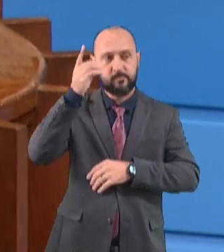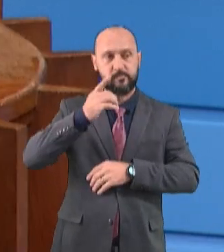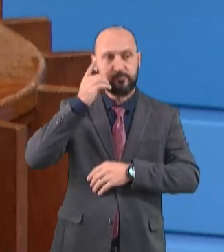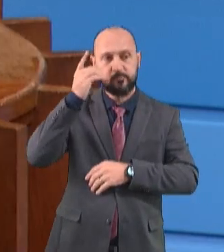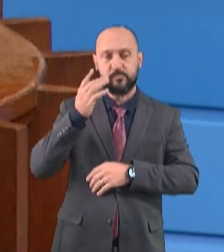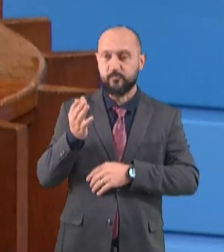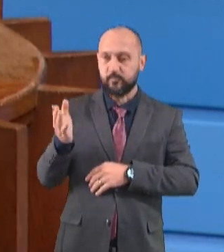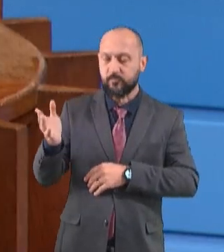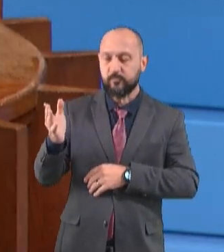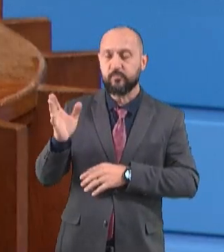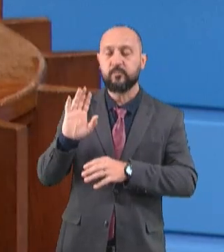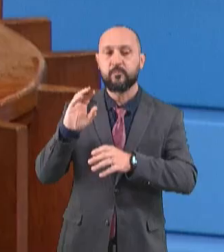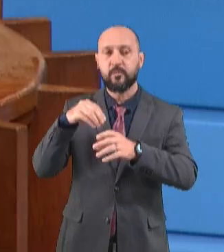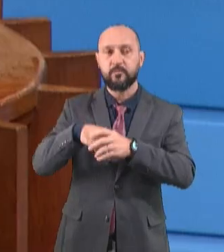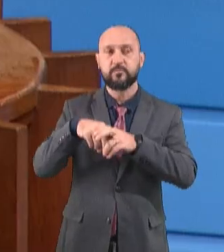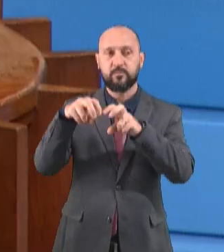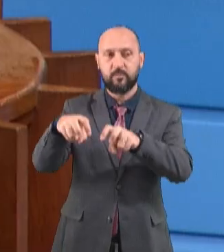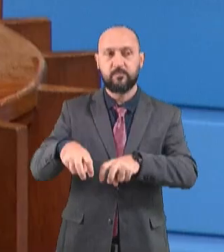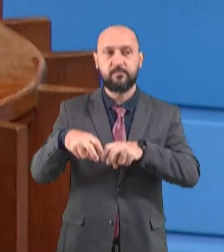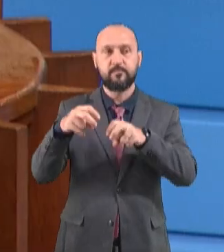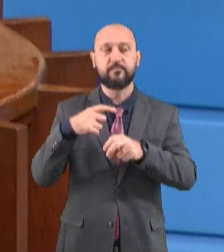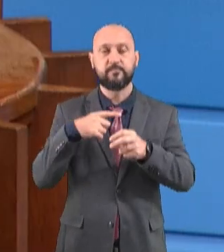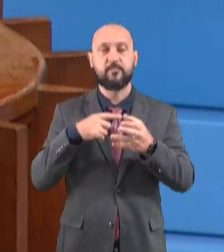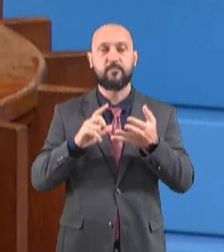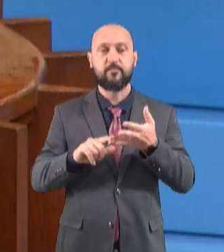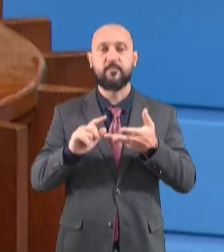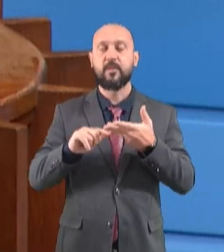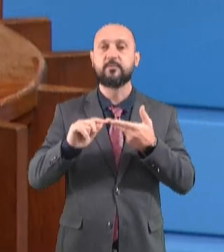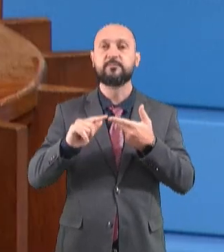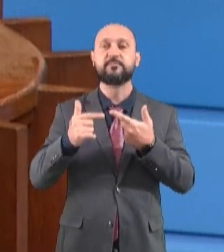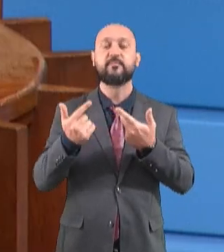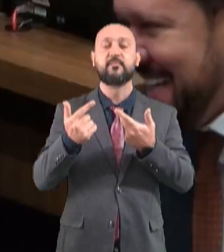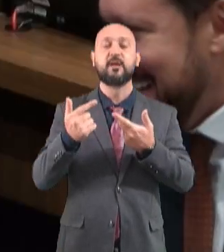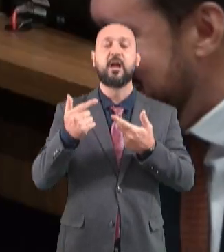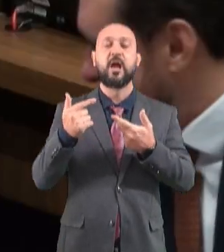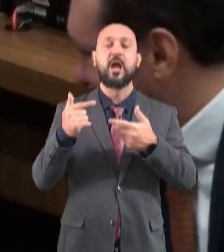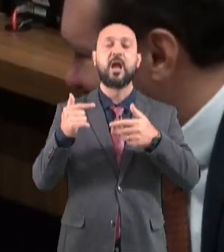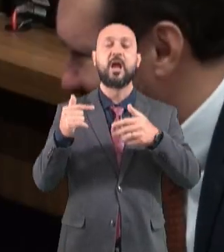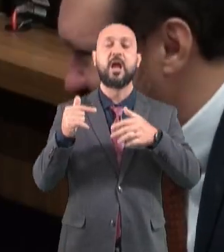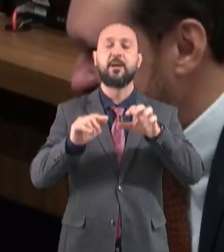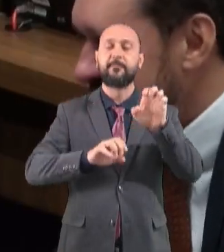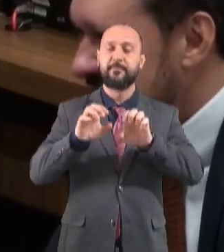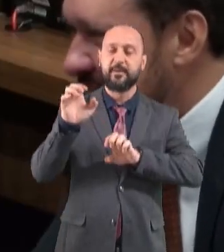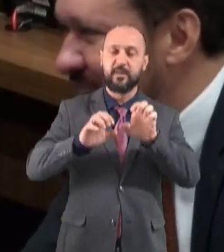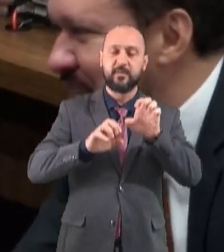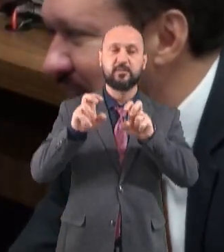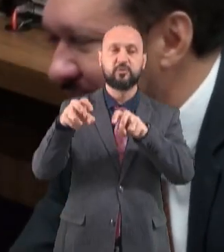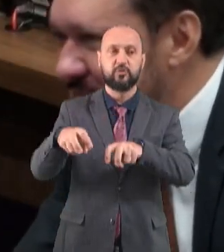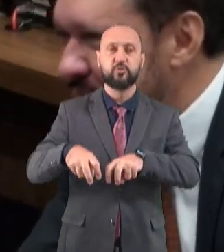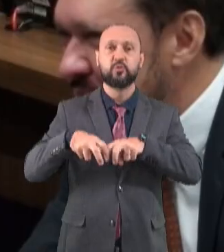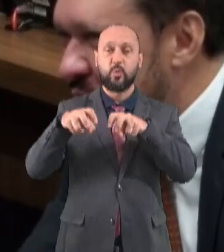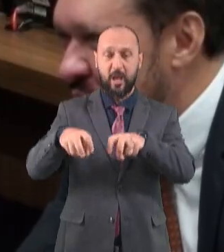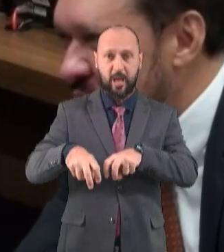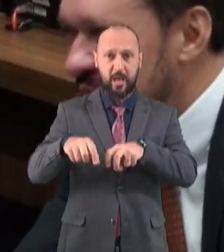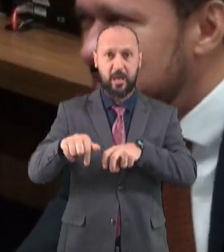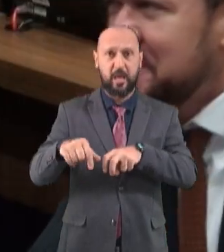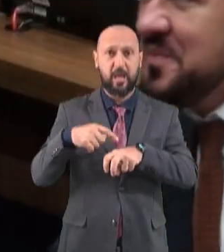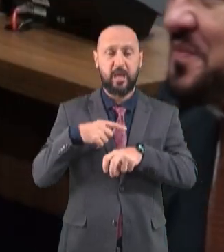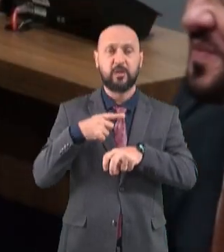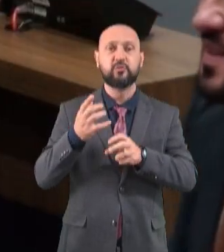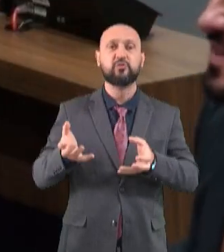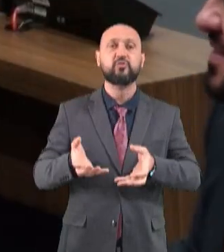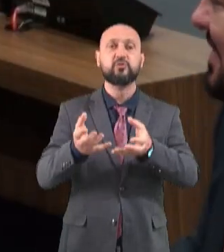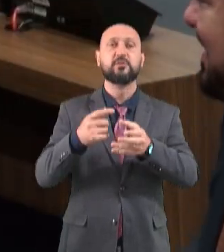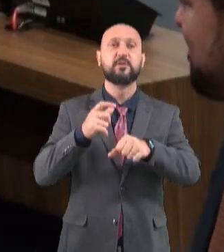O senhor que é do setor do agro, existem várias empresas do Mato Grosso do Sul, do agronegócio, que estão